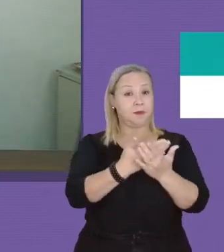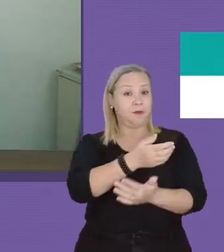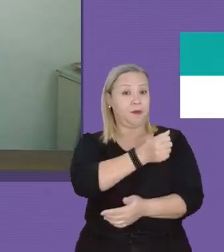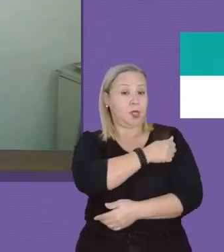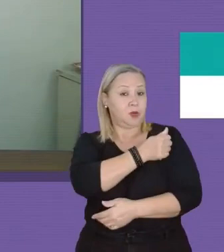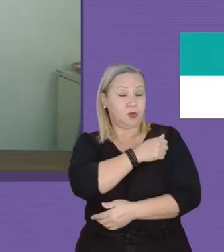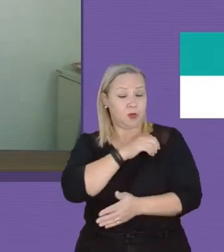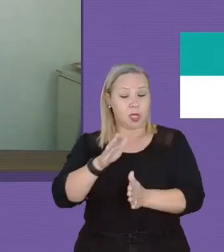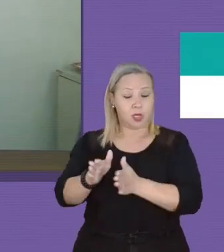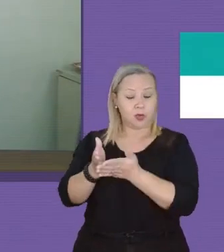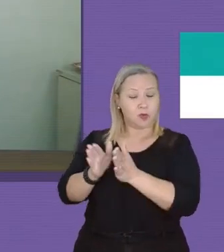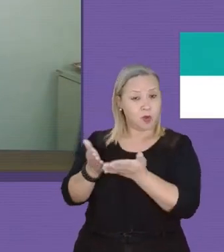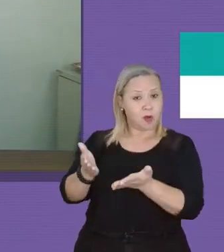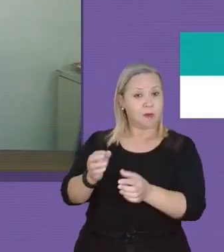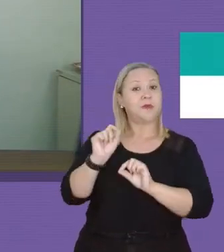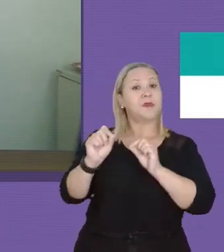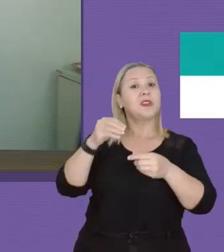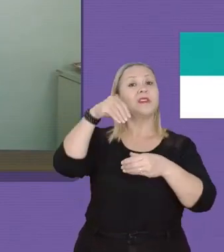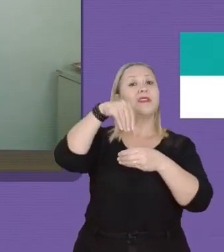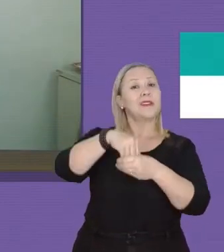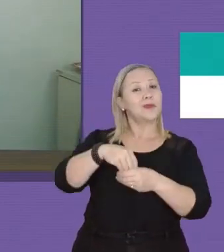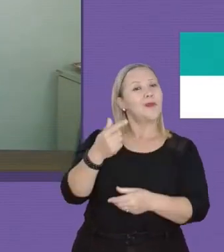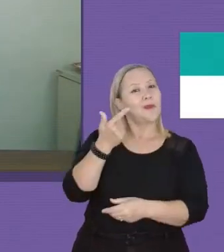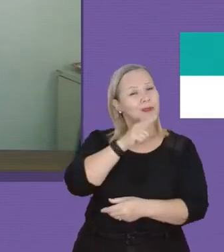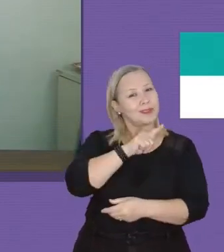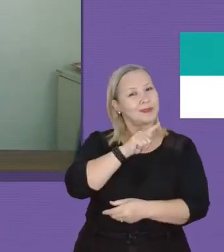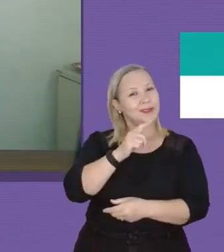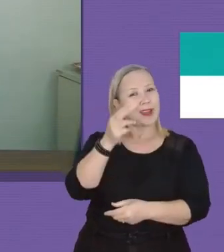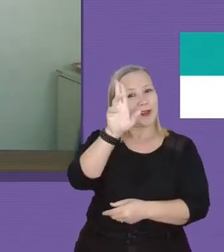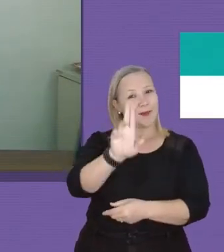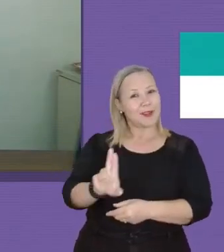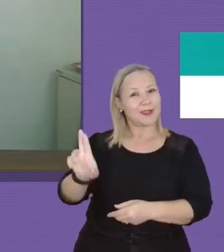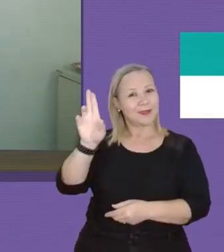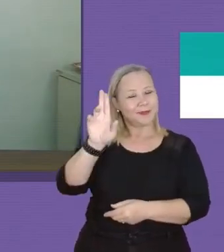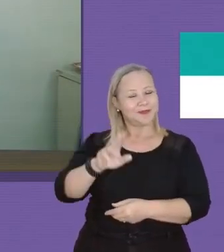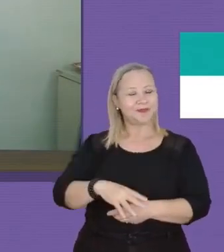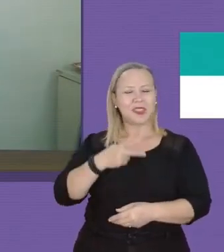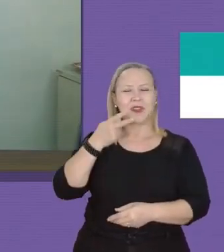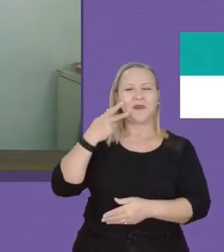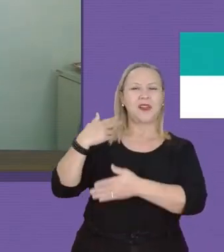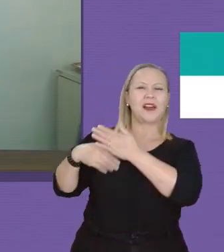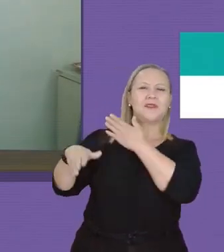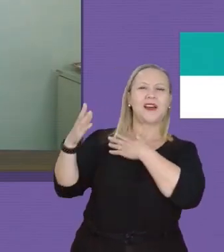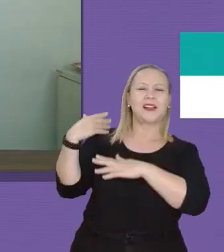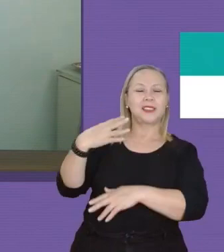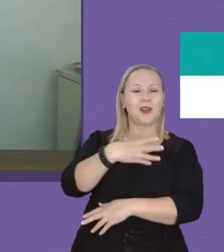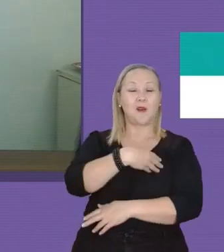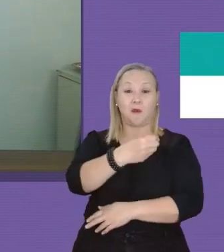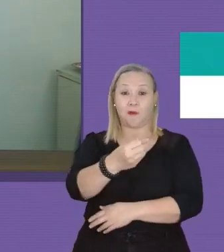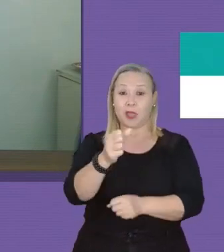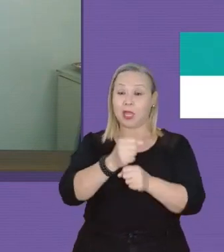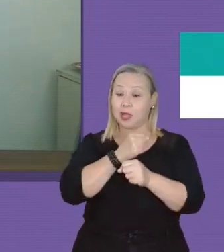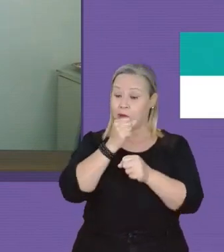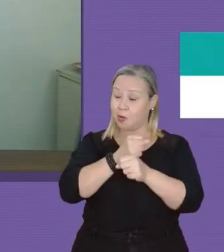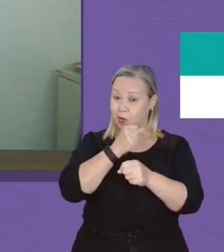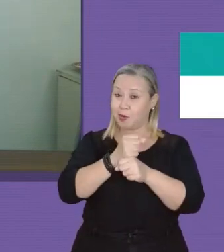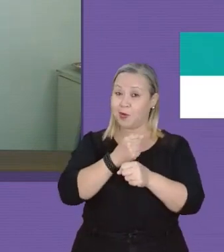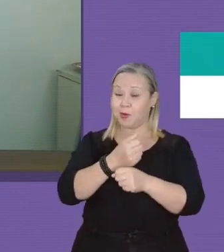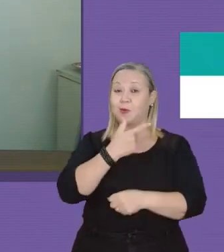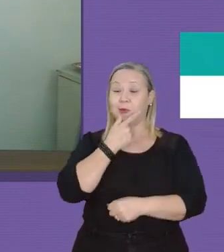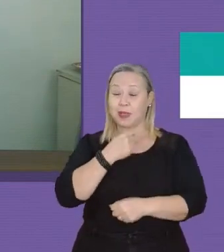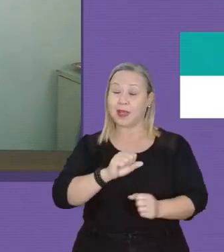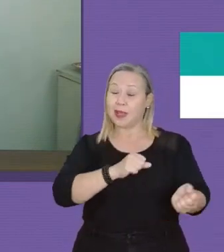finalmente pôde entrar na universidade. Como dizia-se na época, o filho do pedreiro pode